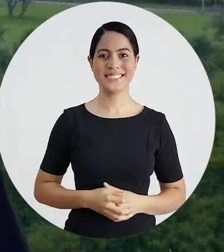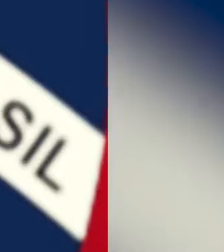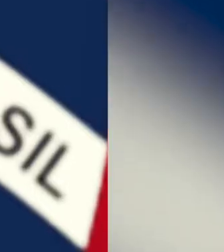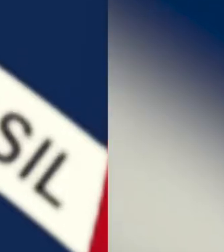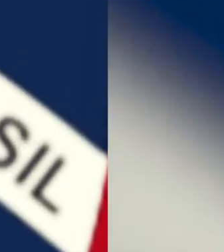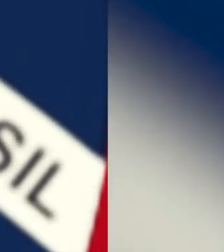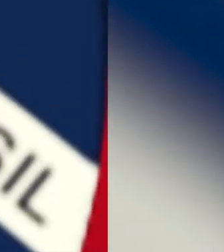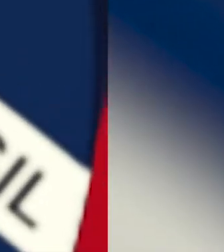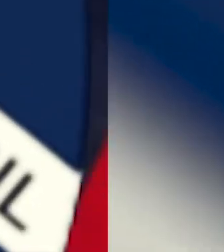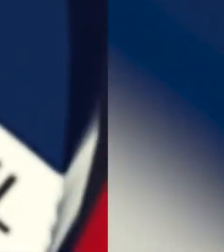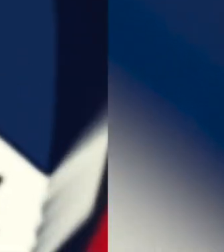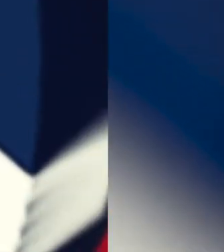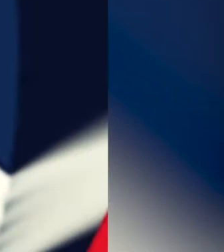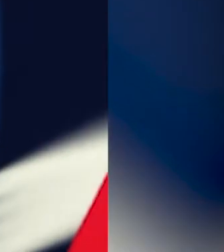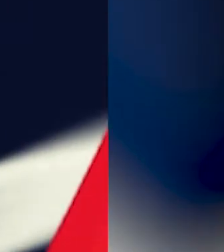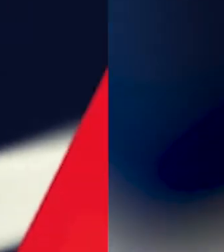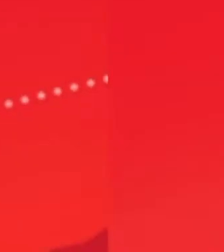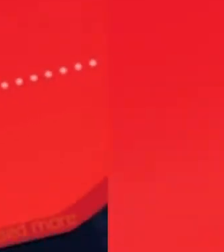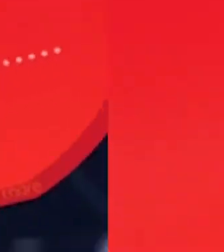daí.